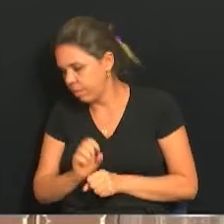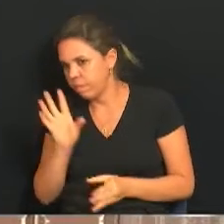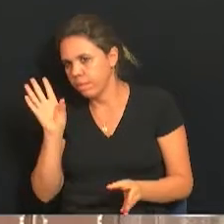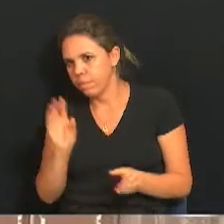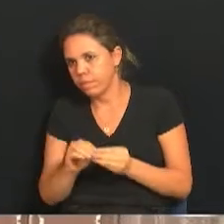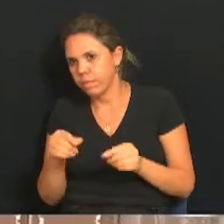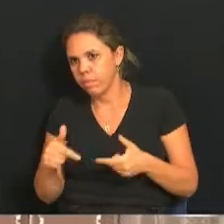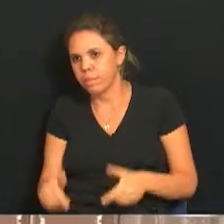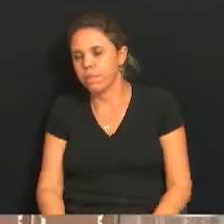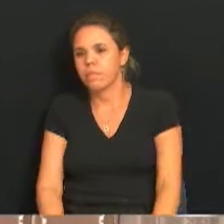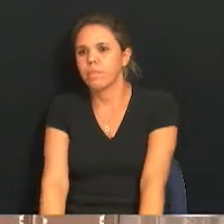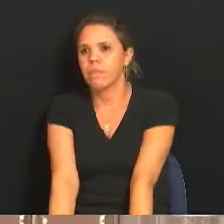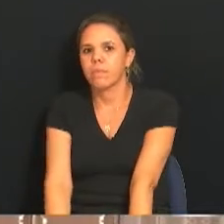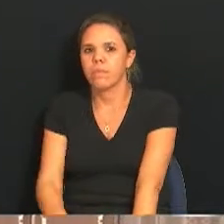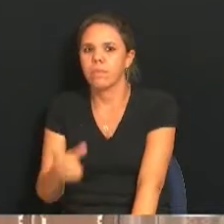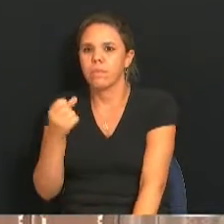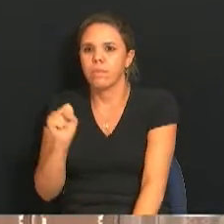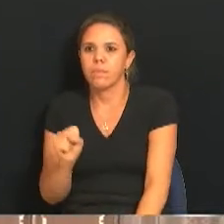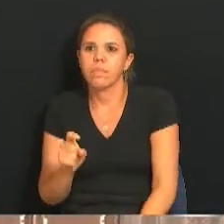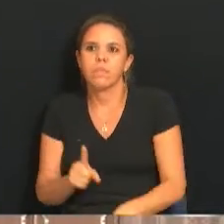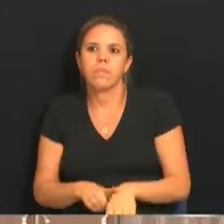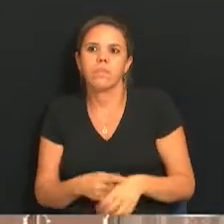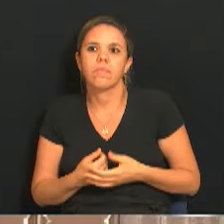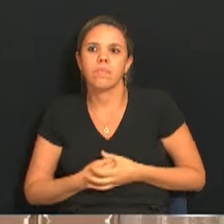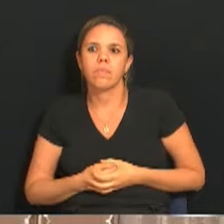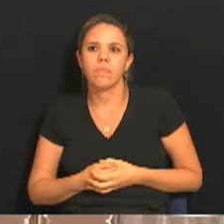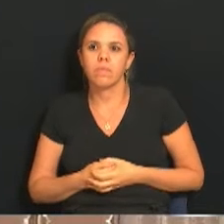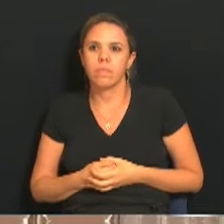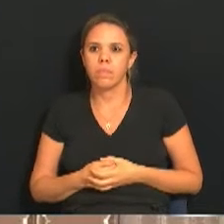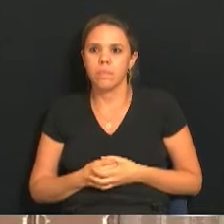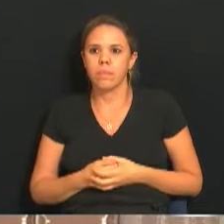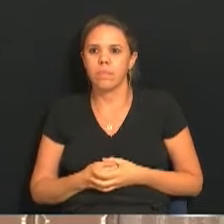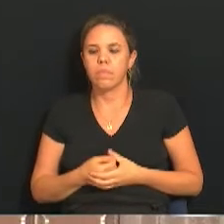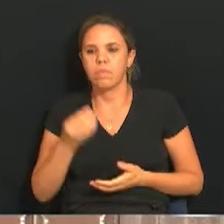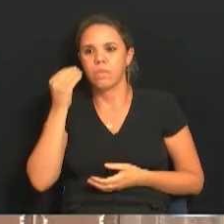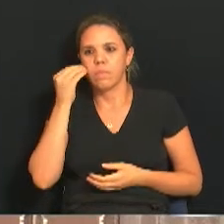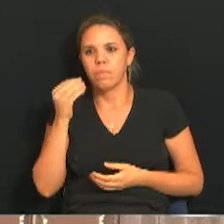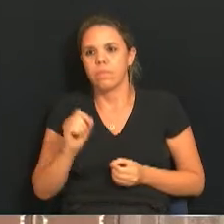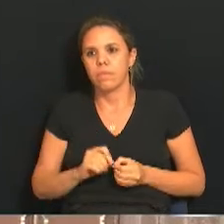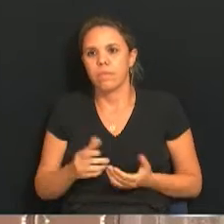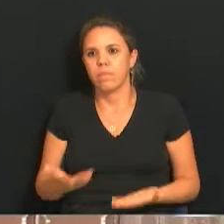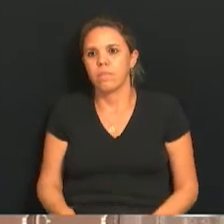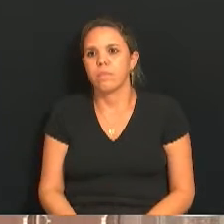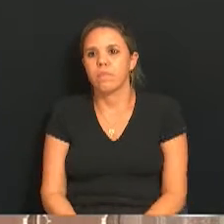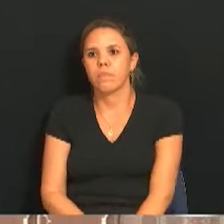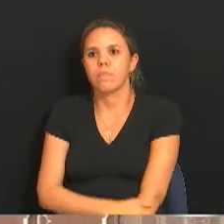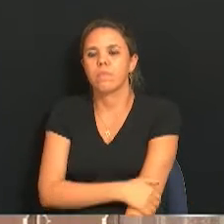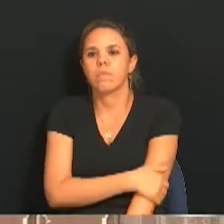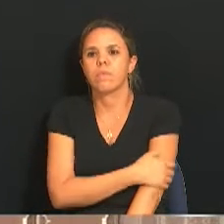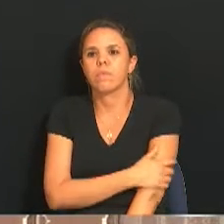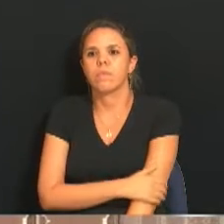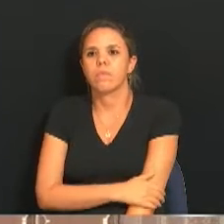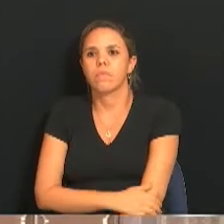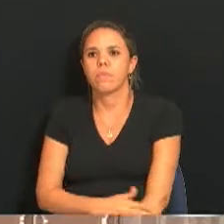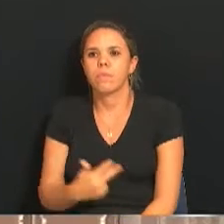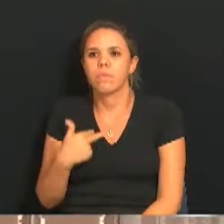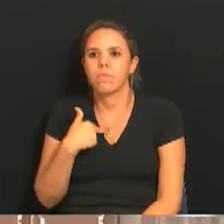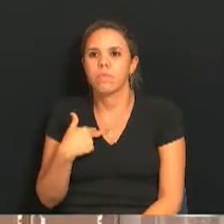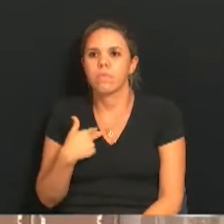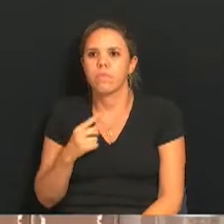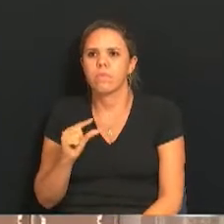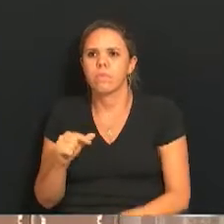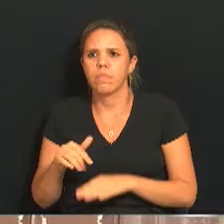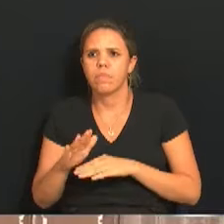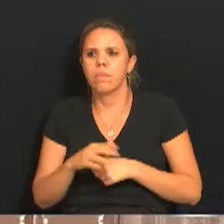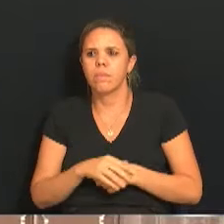trabalhos até às 18 horas. Tentar fazer isso, vamos tentar, porque nem sempre é possível, às vezes passa um pouquinho, mas